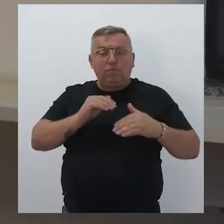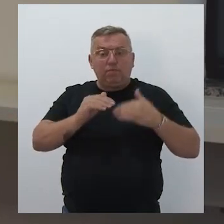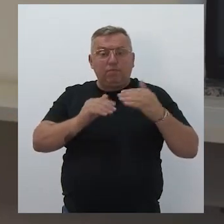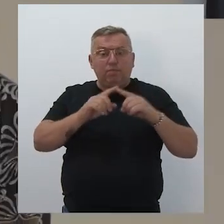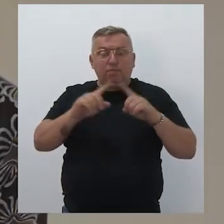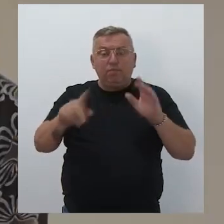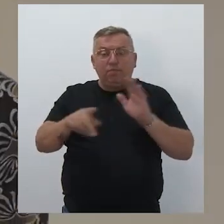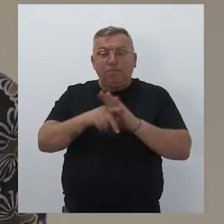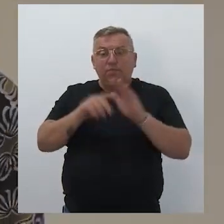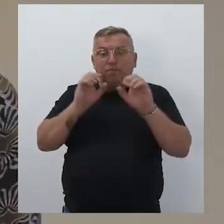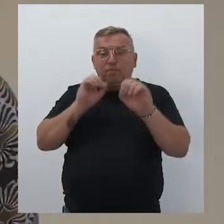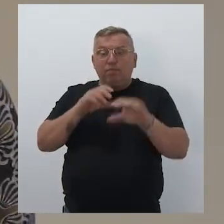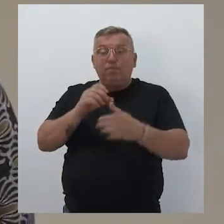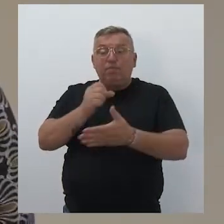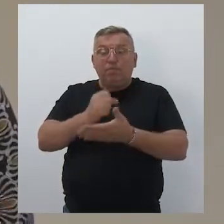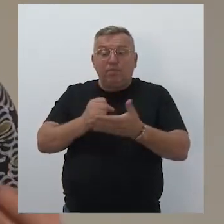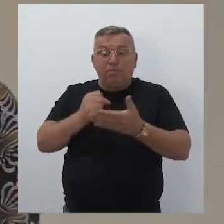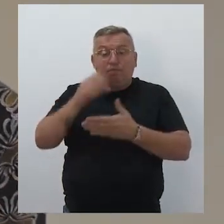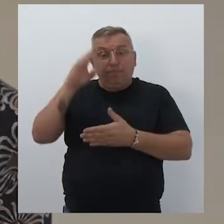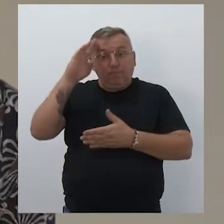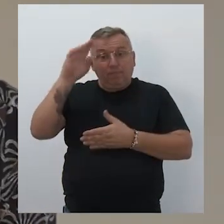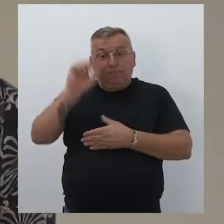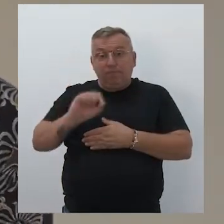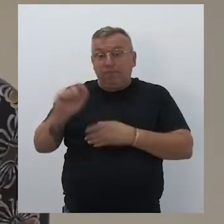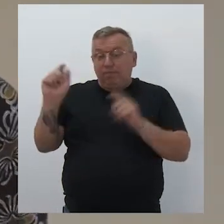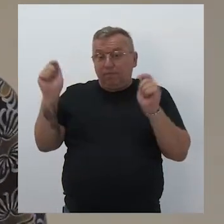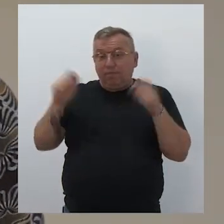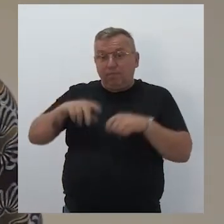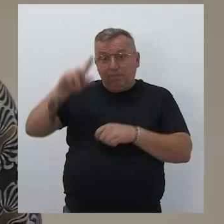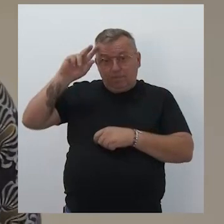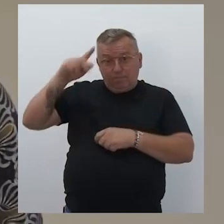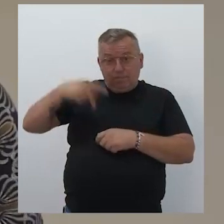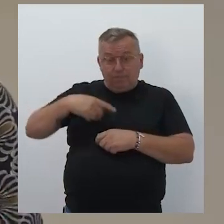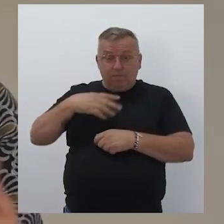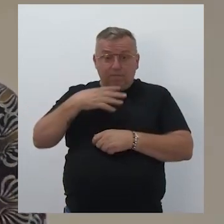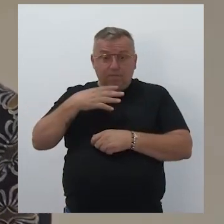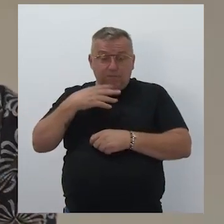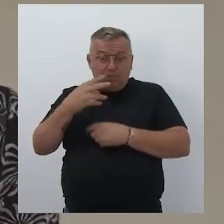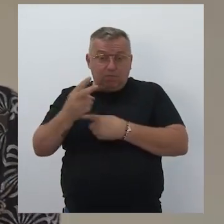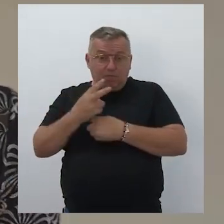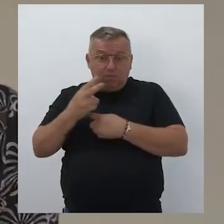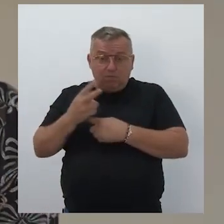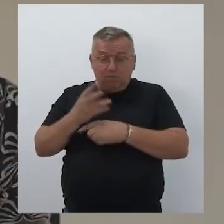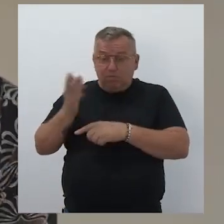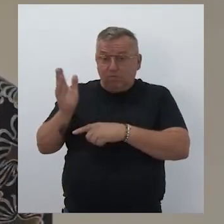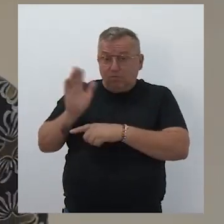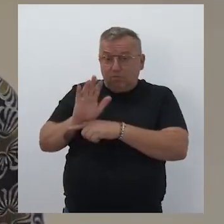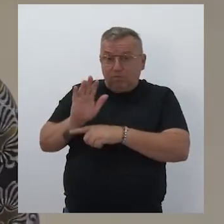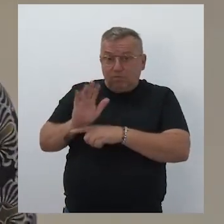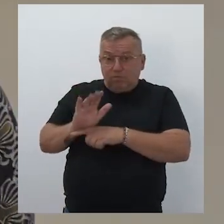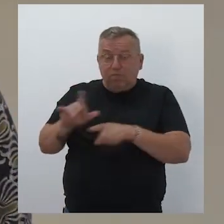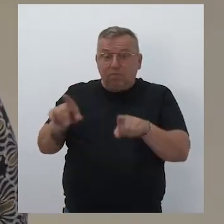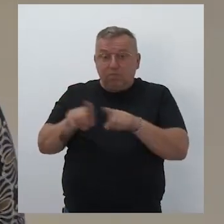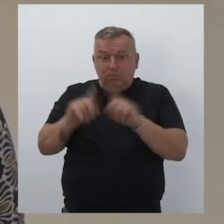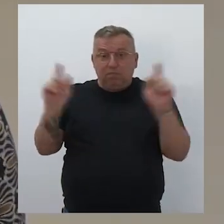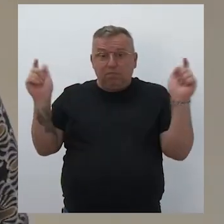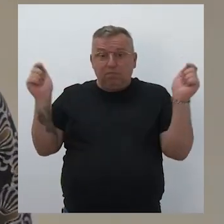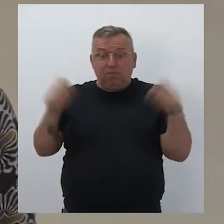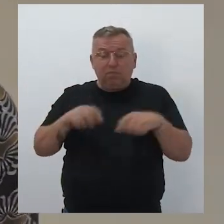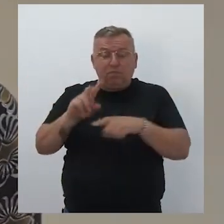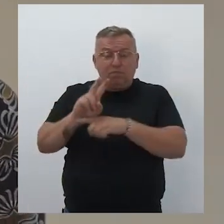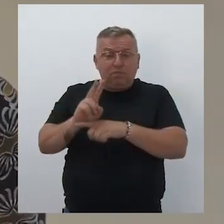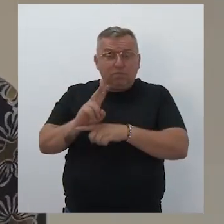da educação básica. Principalmente as competências como autoconhecimento, autocuidado, colaboração, capacidade de